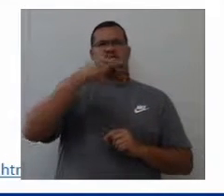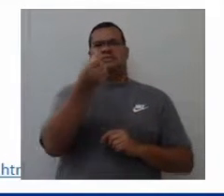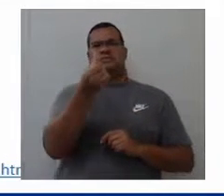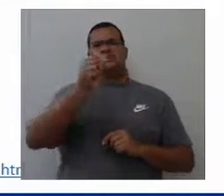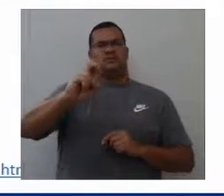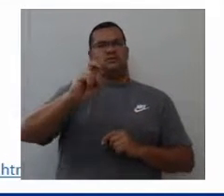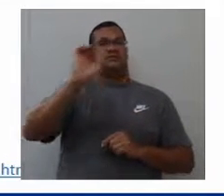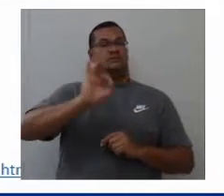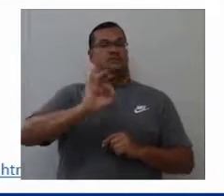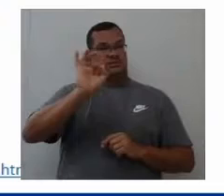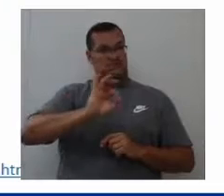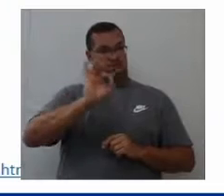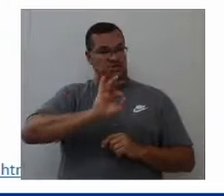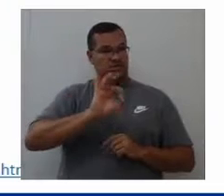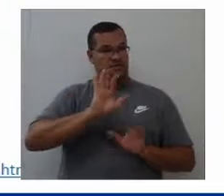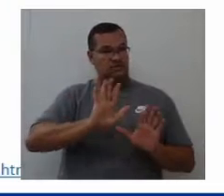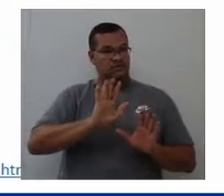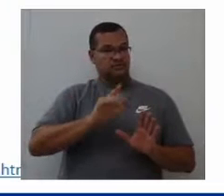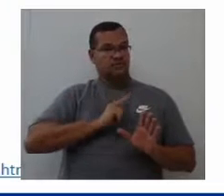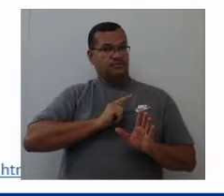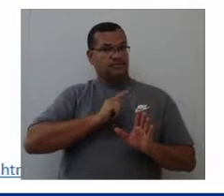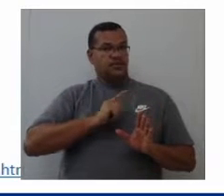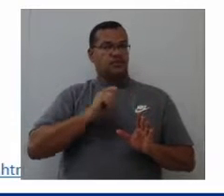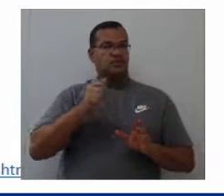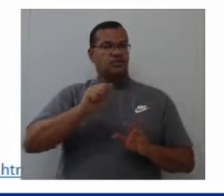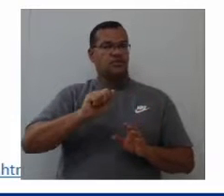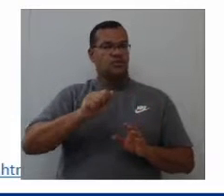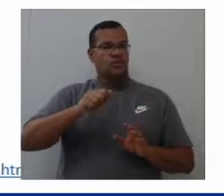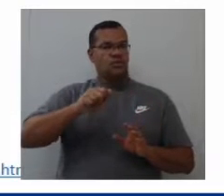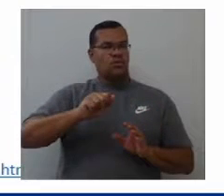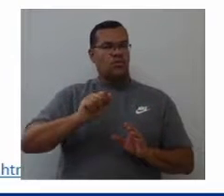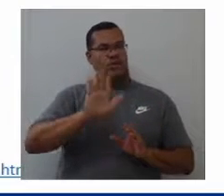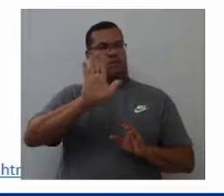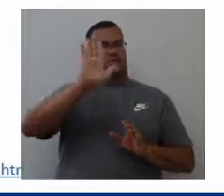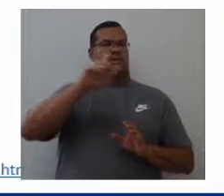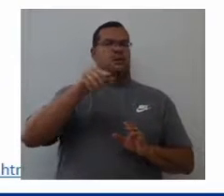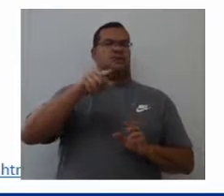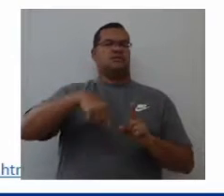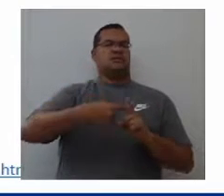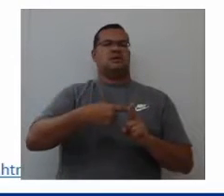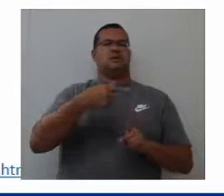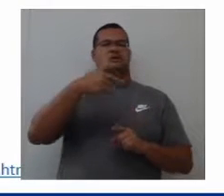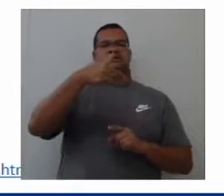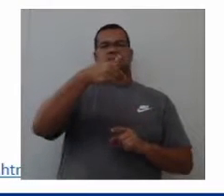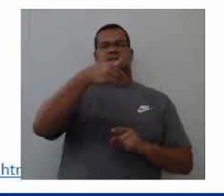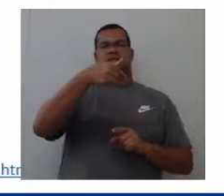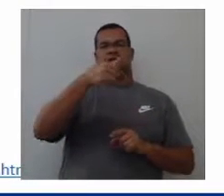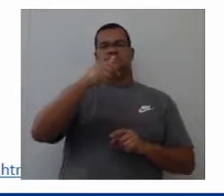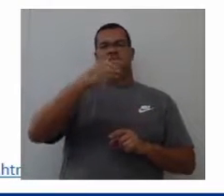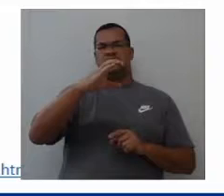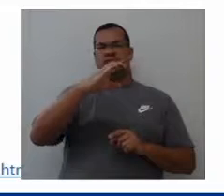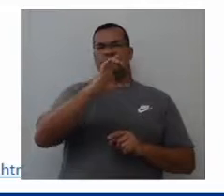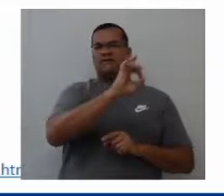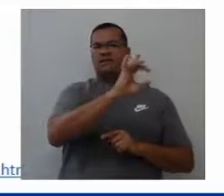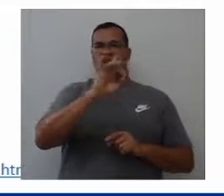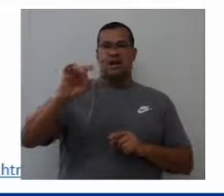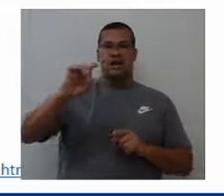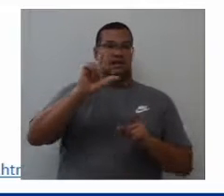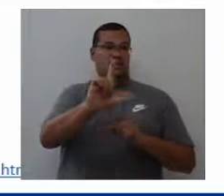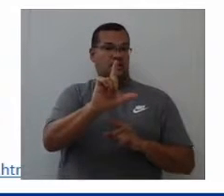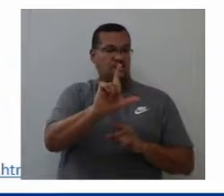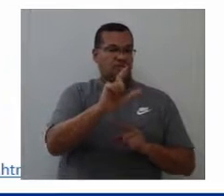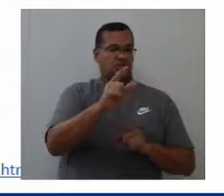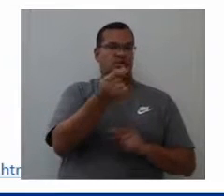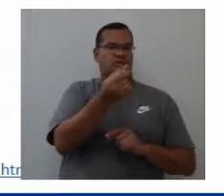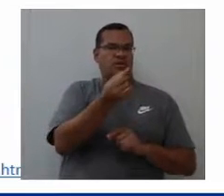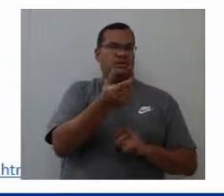1,65%, ou seja, um custo médio a mais de 7 centavos por litro. O preço médio